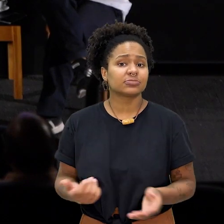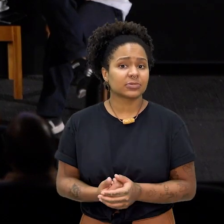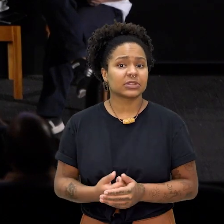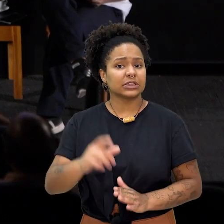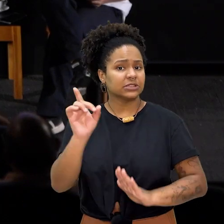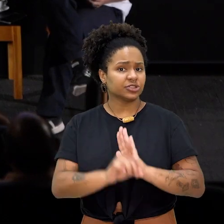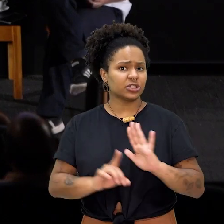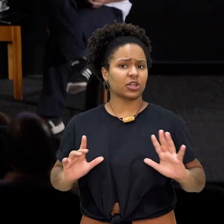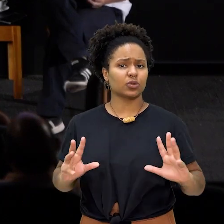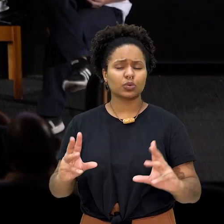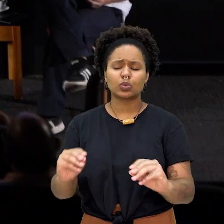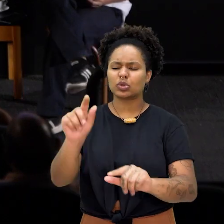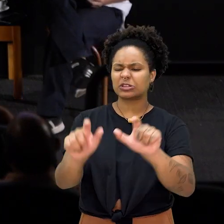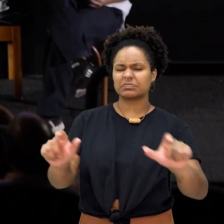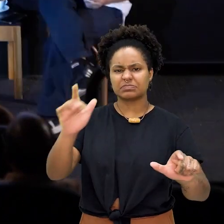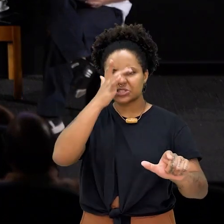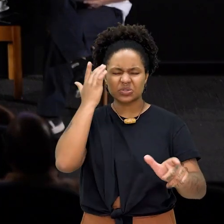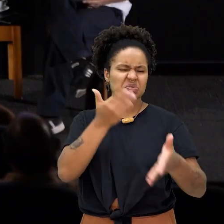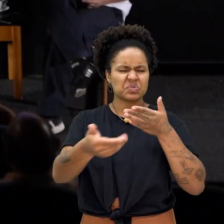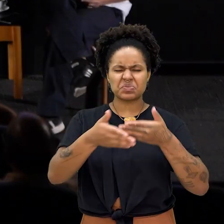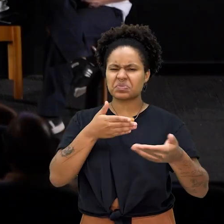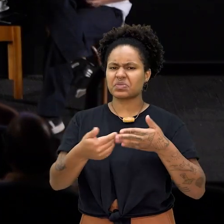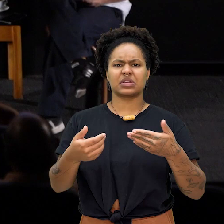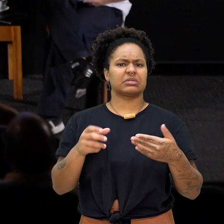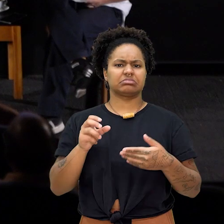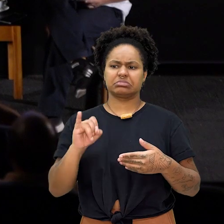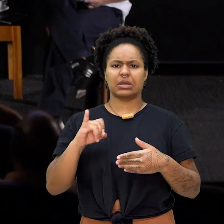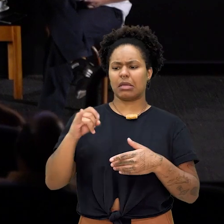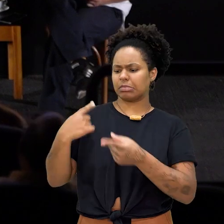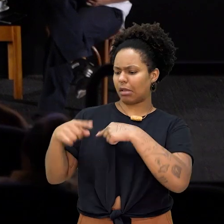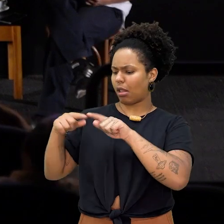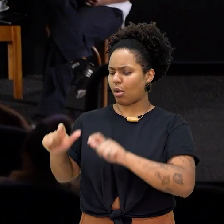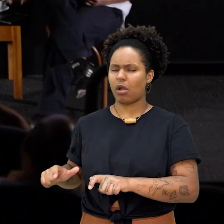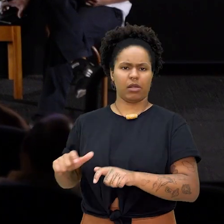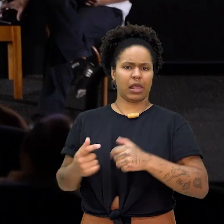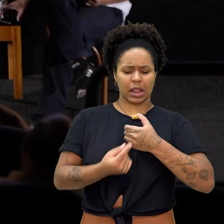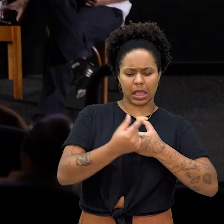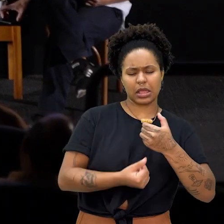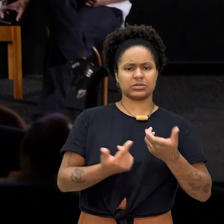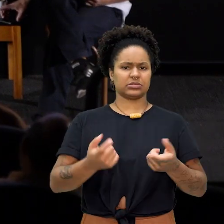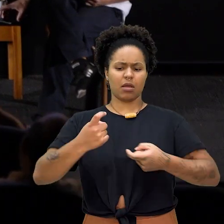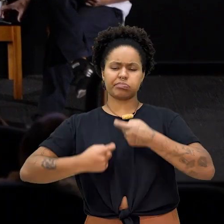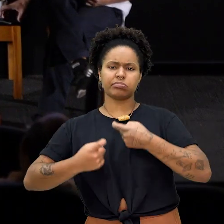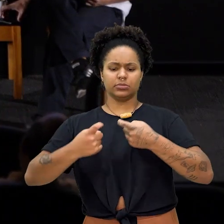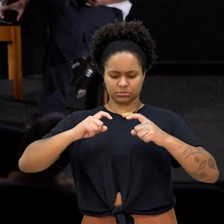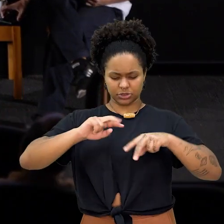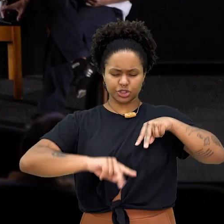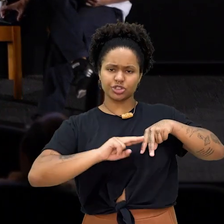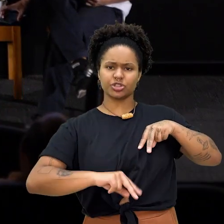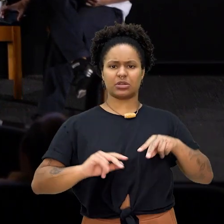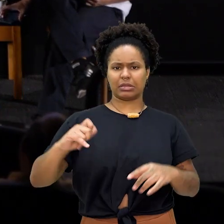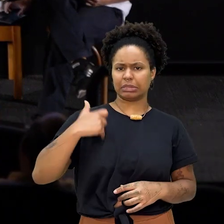O direito de toda e qualquer pessoa, não importa a sua origem, raça, sexo, idade e condição civil